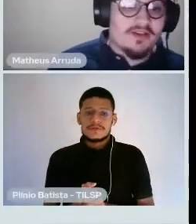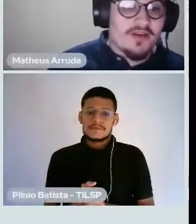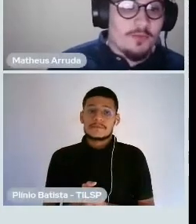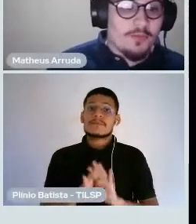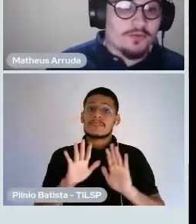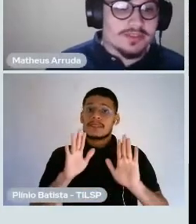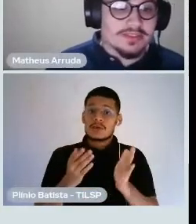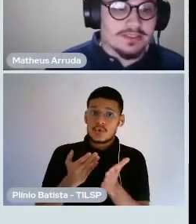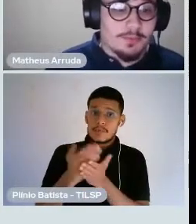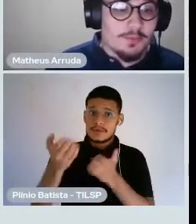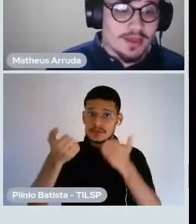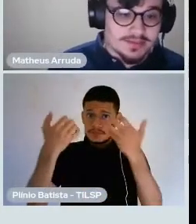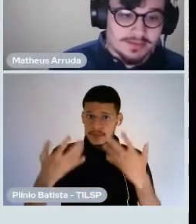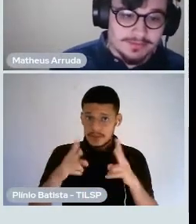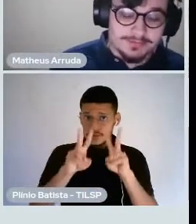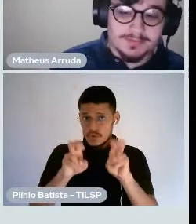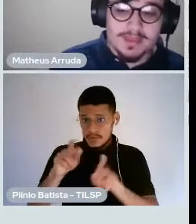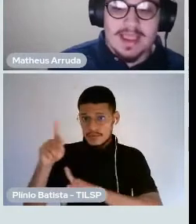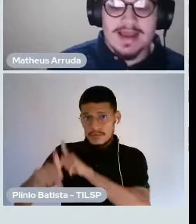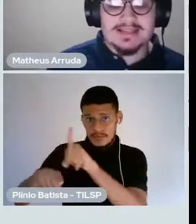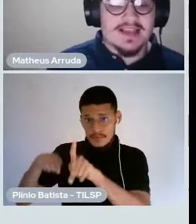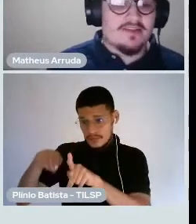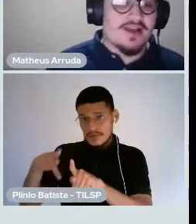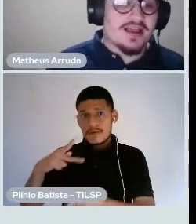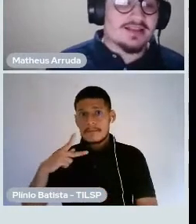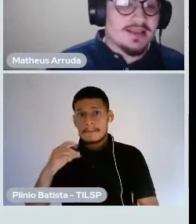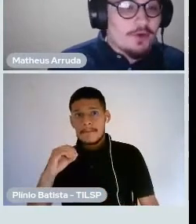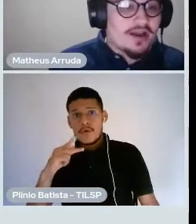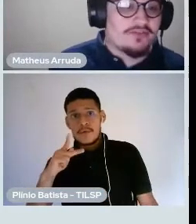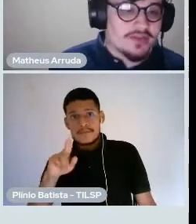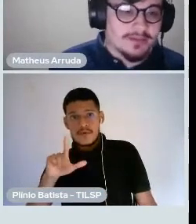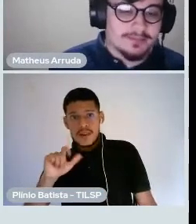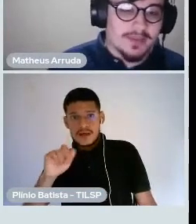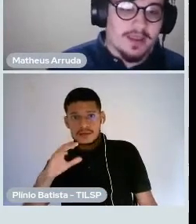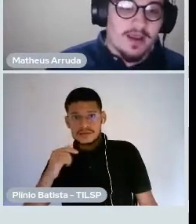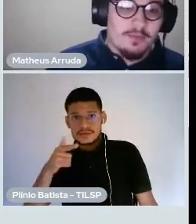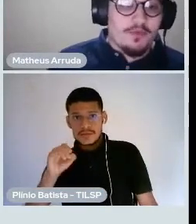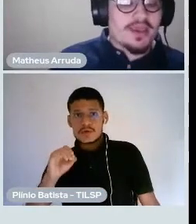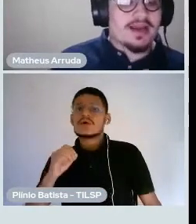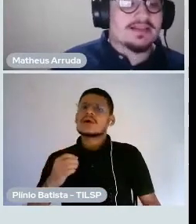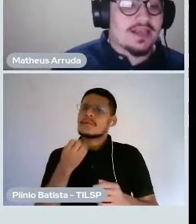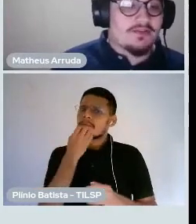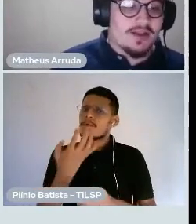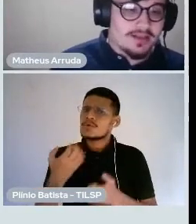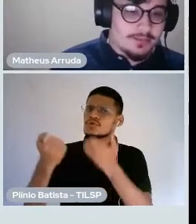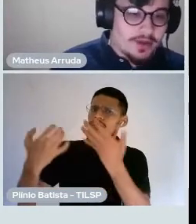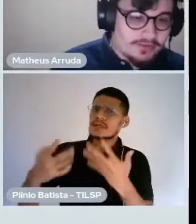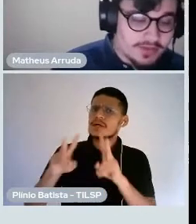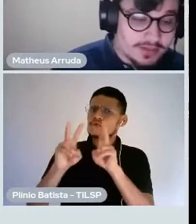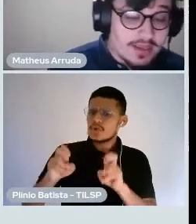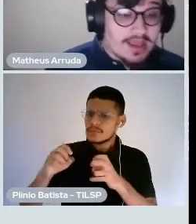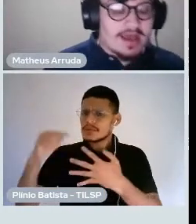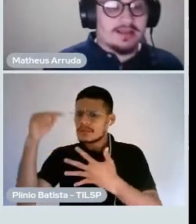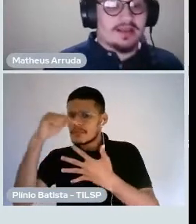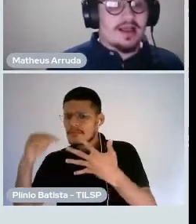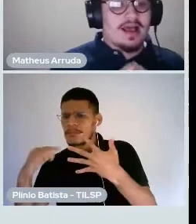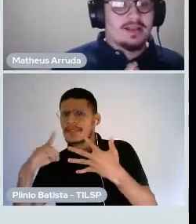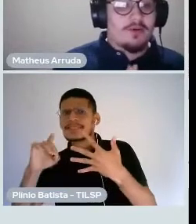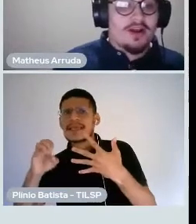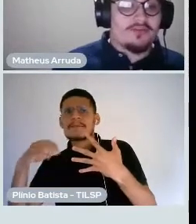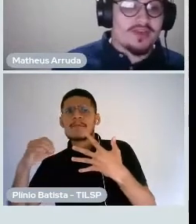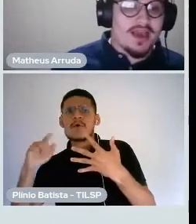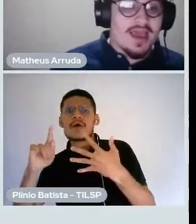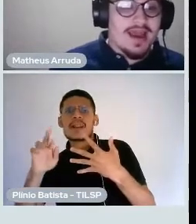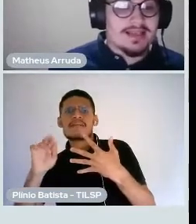Para começar a falar um pouco de população, é necessário falar de demografia. Por que é necessário falar de demografia?